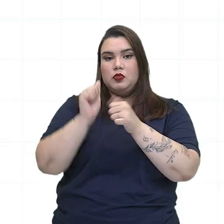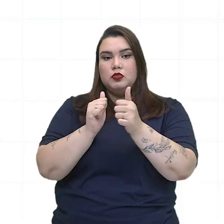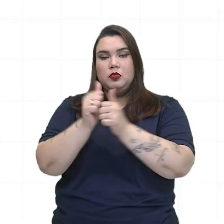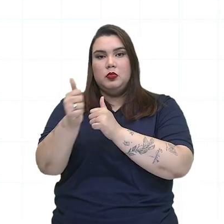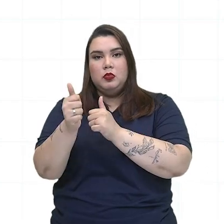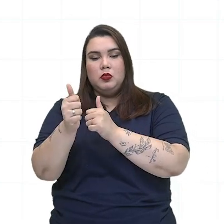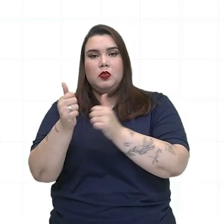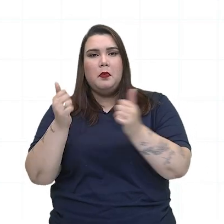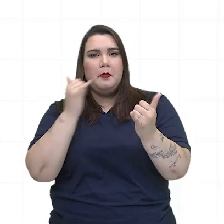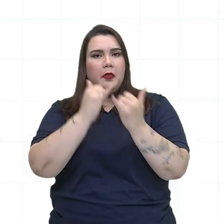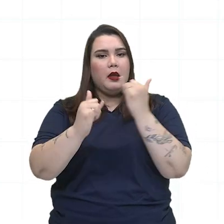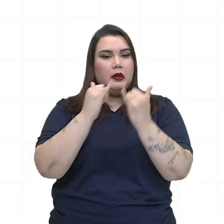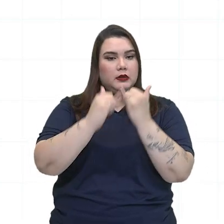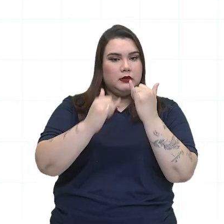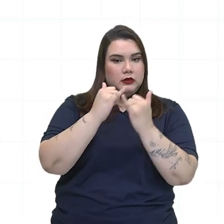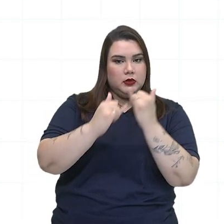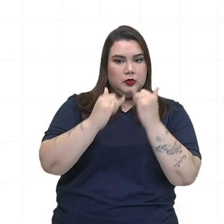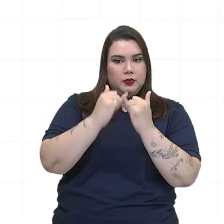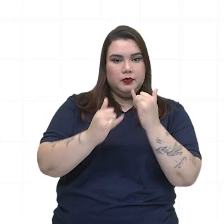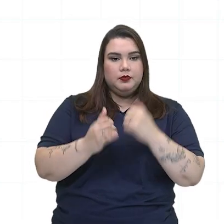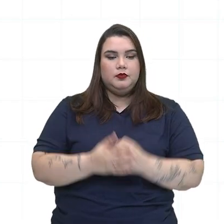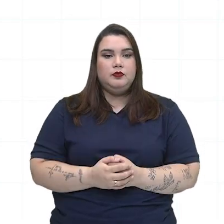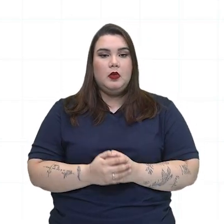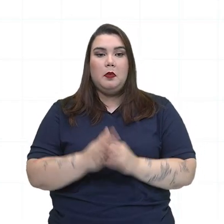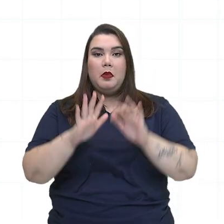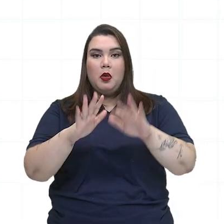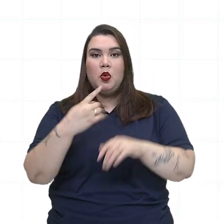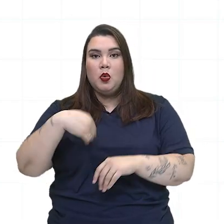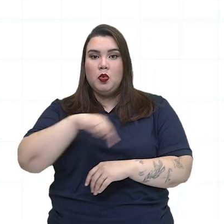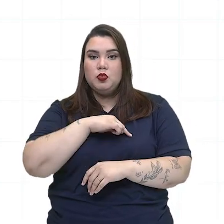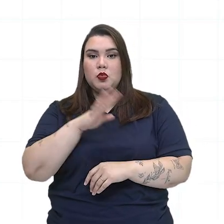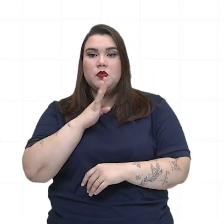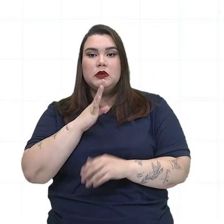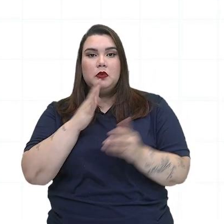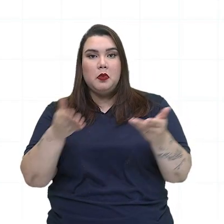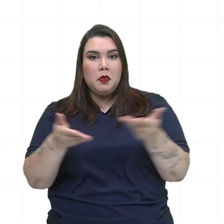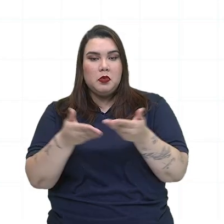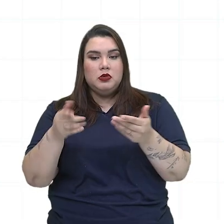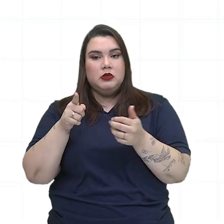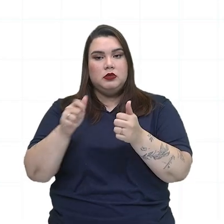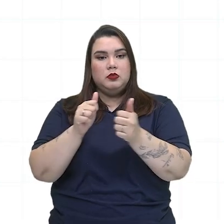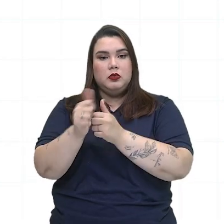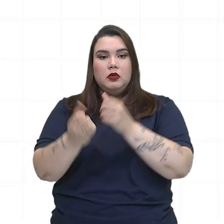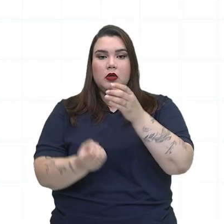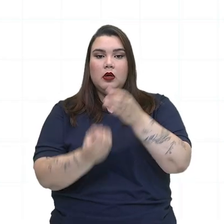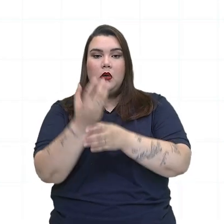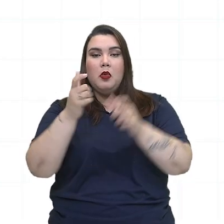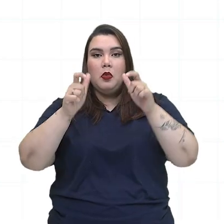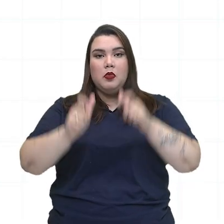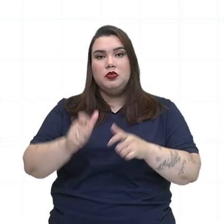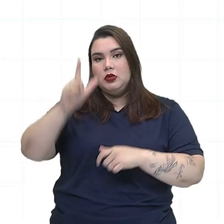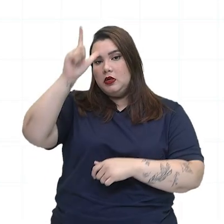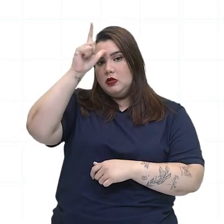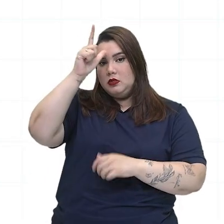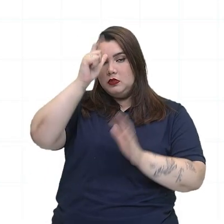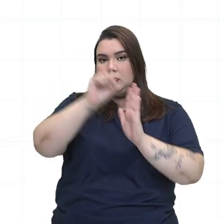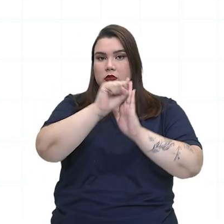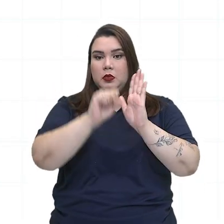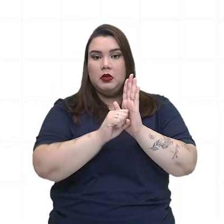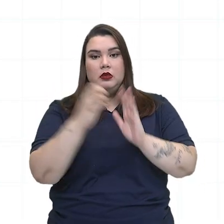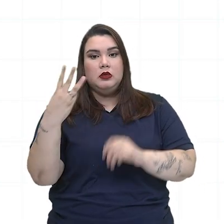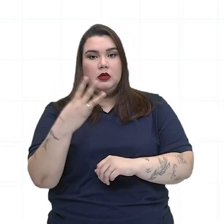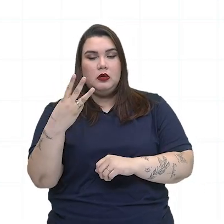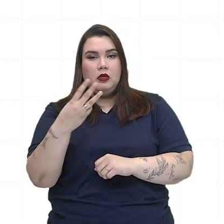tá? Mas o jogo, como a gente conhece hoje, teve origem na Alemanha, lá no século III, há